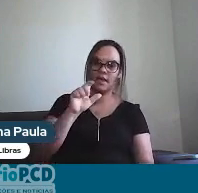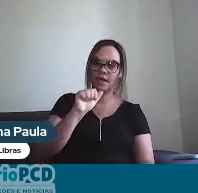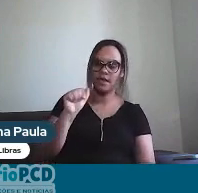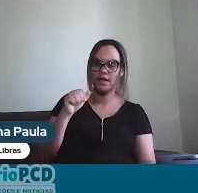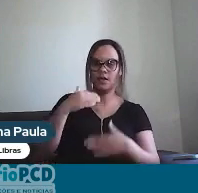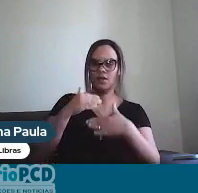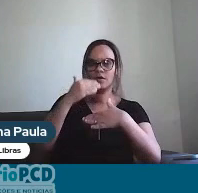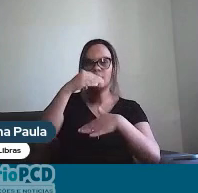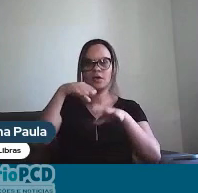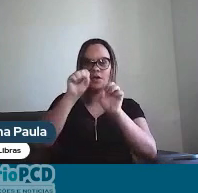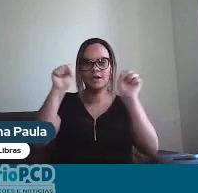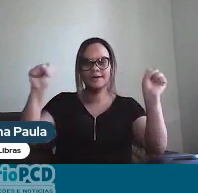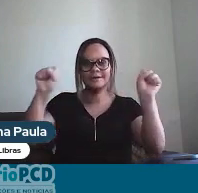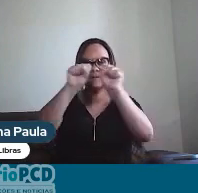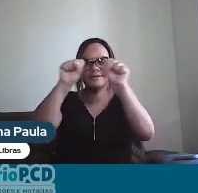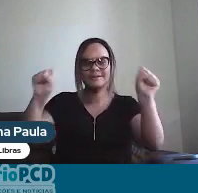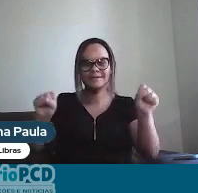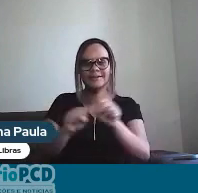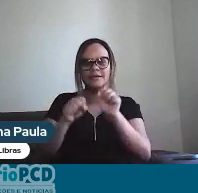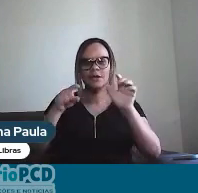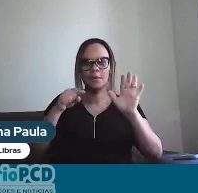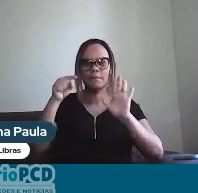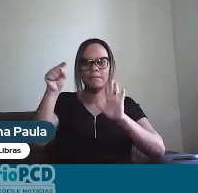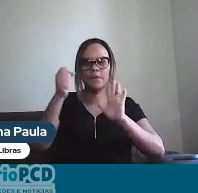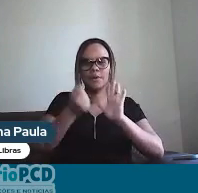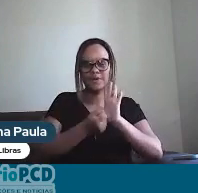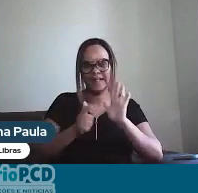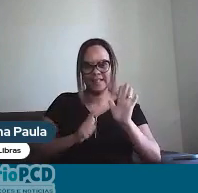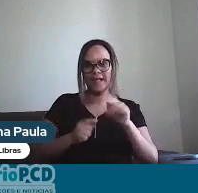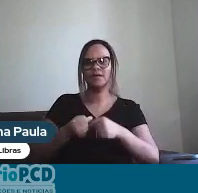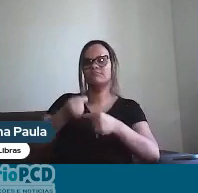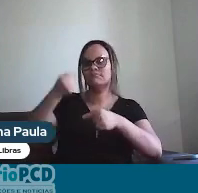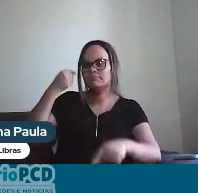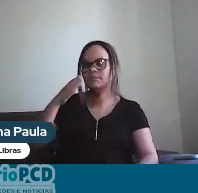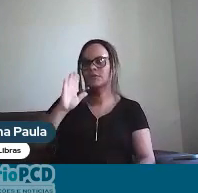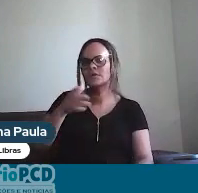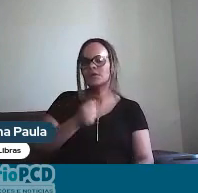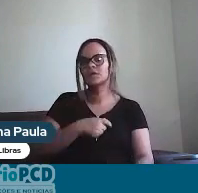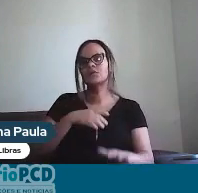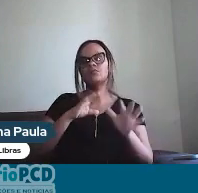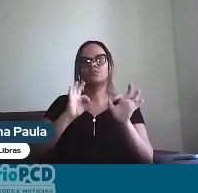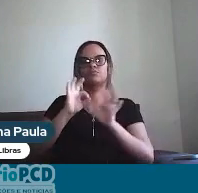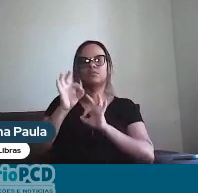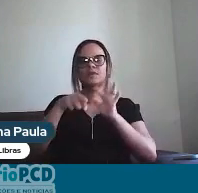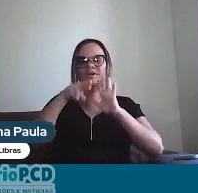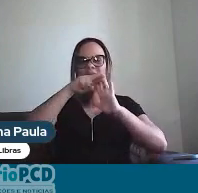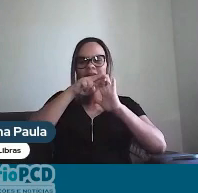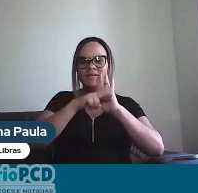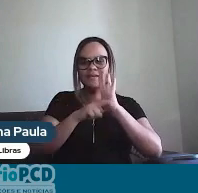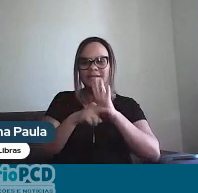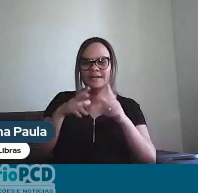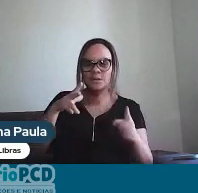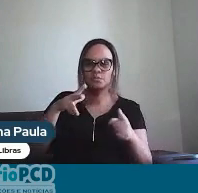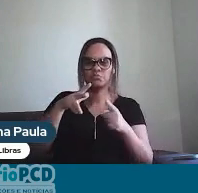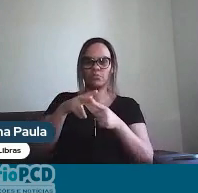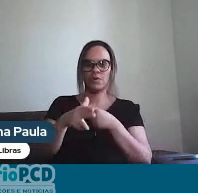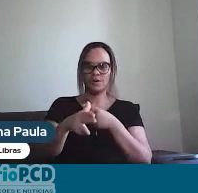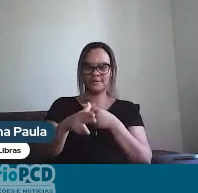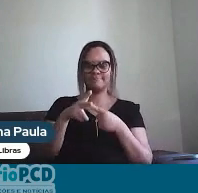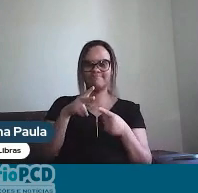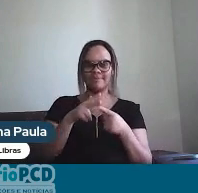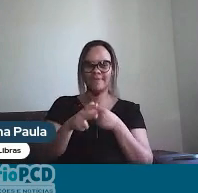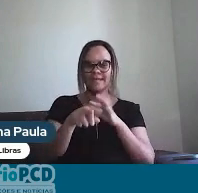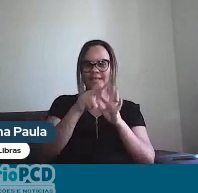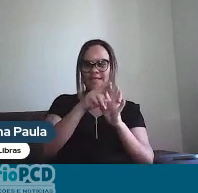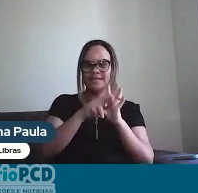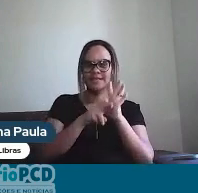um sistema ali de pontuação não, porque já existia no IFBR, ele desenvolveu as réguas de corte, que a gente fala, né, que era qual